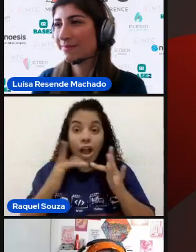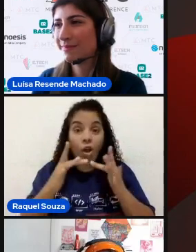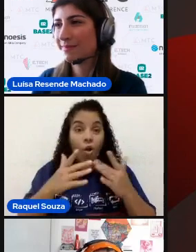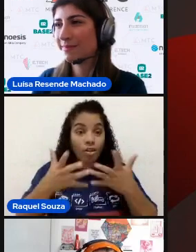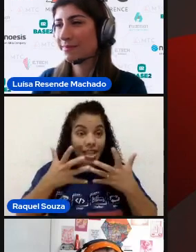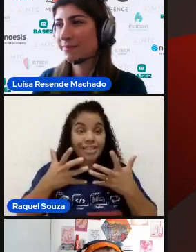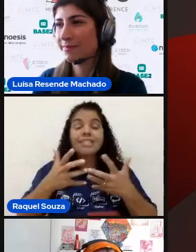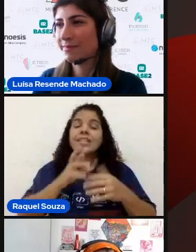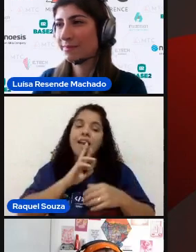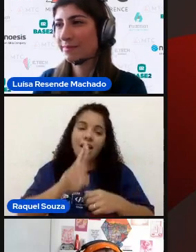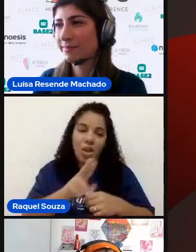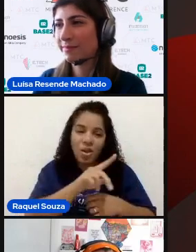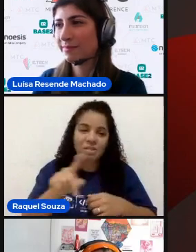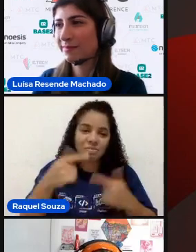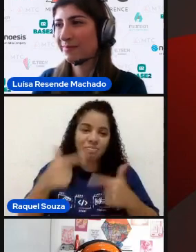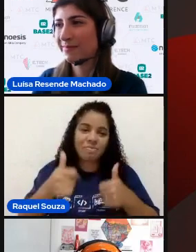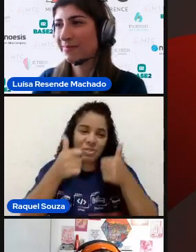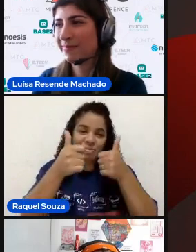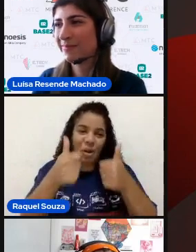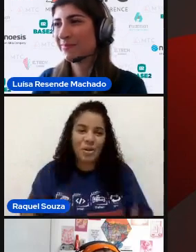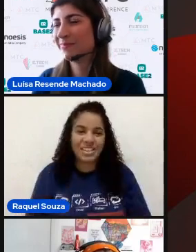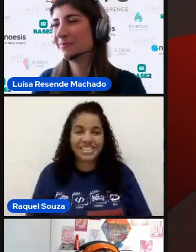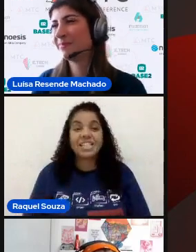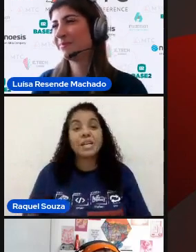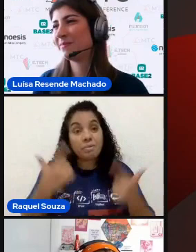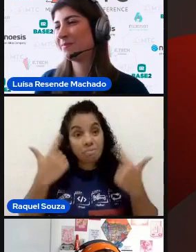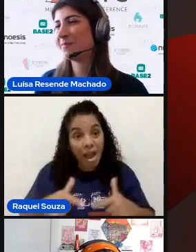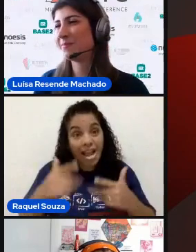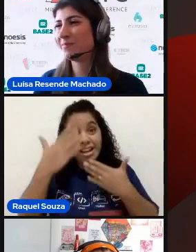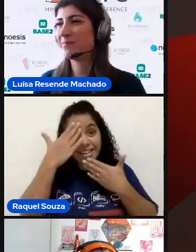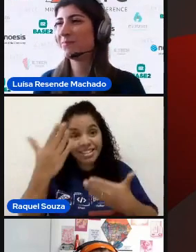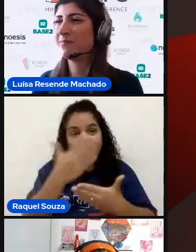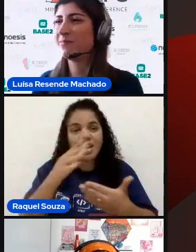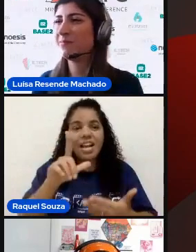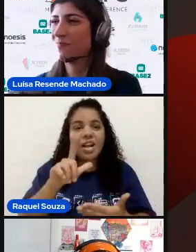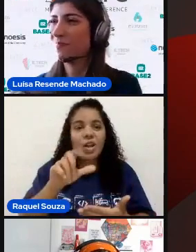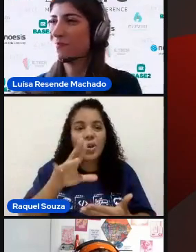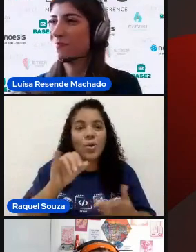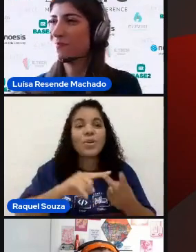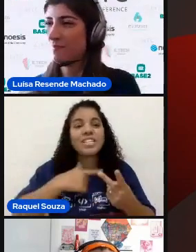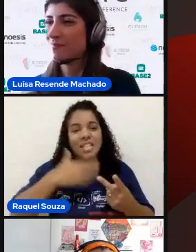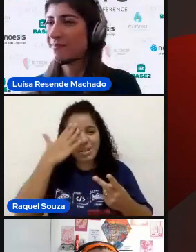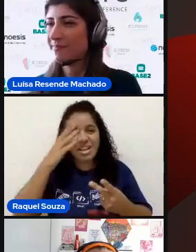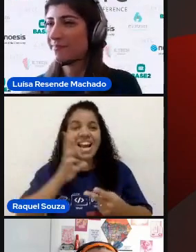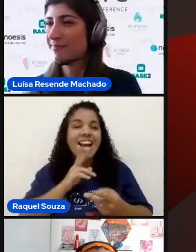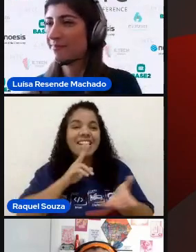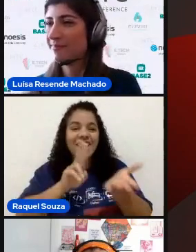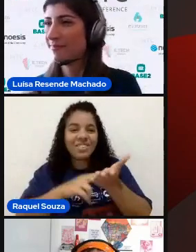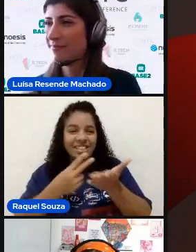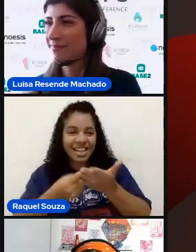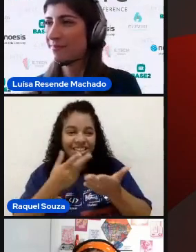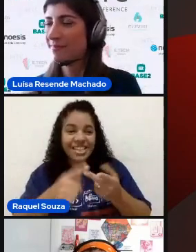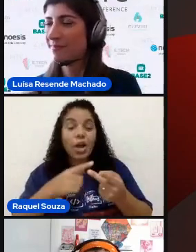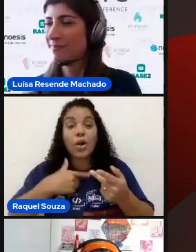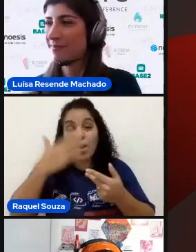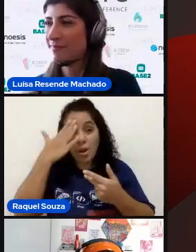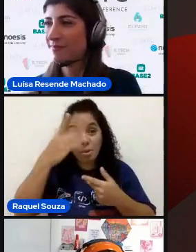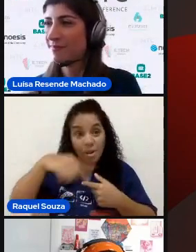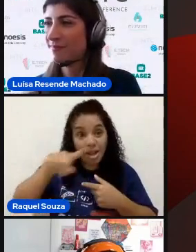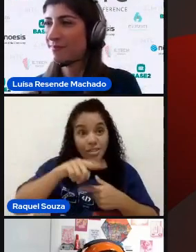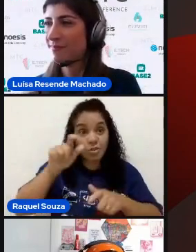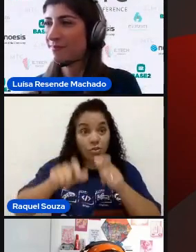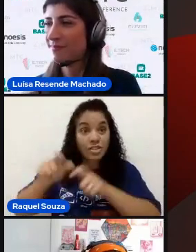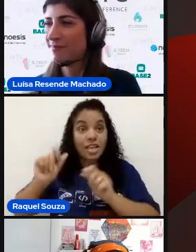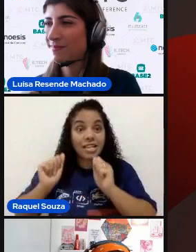que eu respondo de boa. Mais uma vez, obrigada, Luísa, obrigada, Raquel, pela tradução e obrigada a vocês por terem